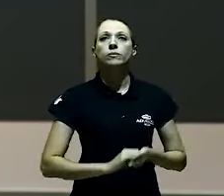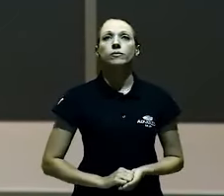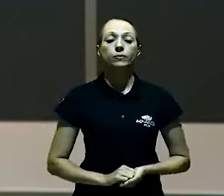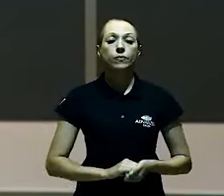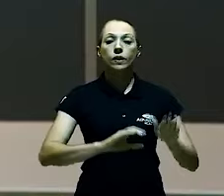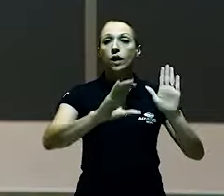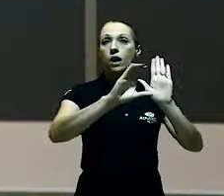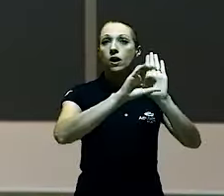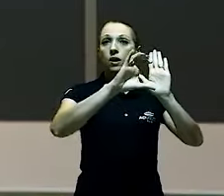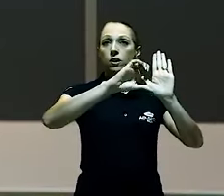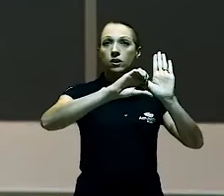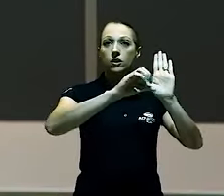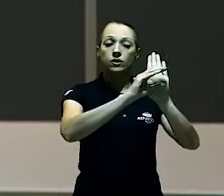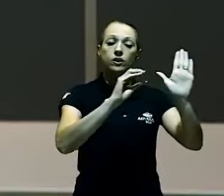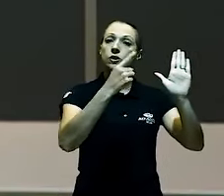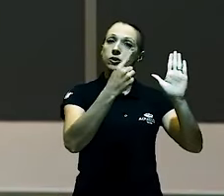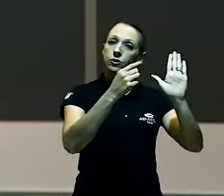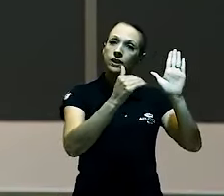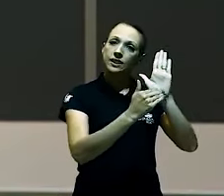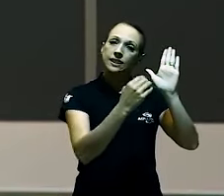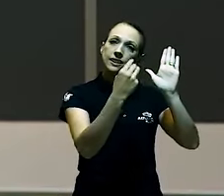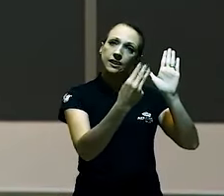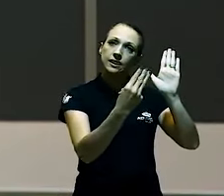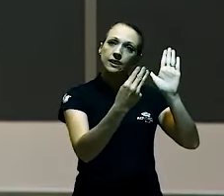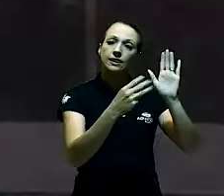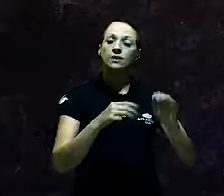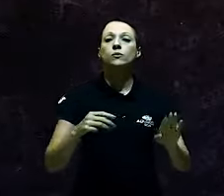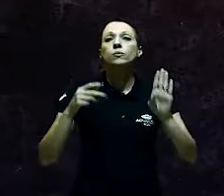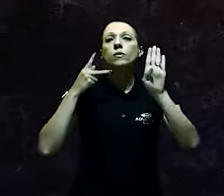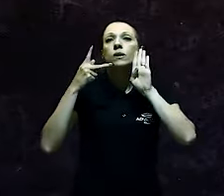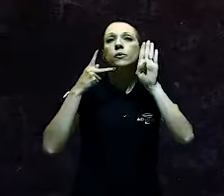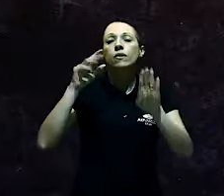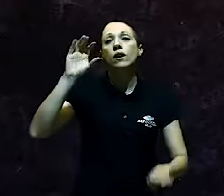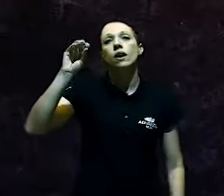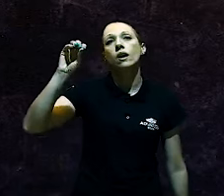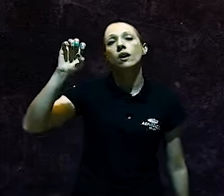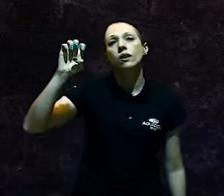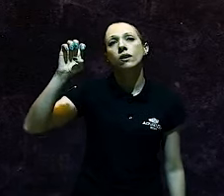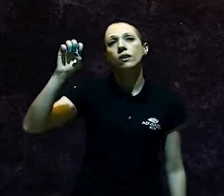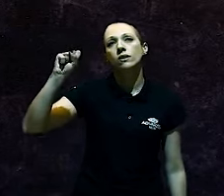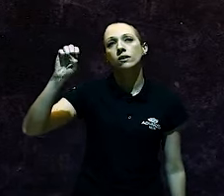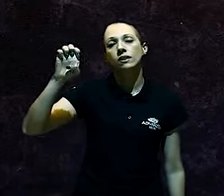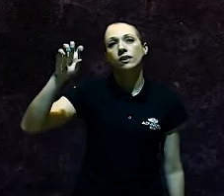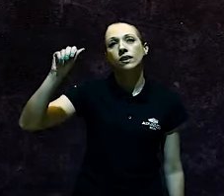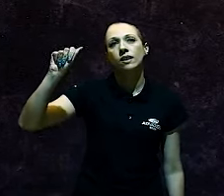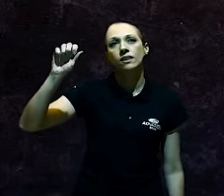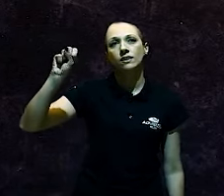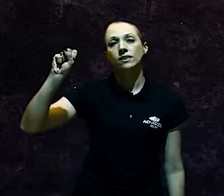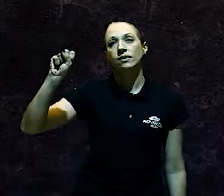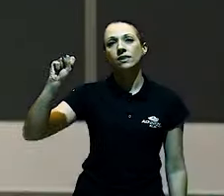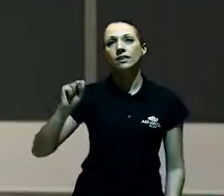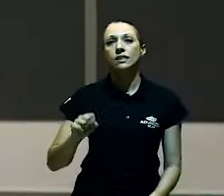capítulo 9, versículos de 1 a 3, o profeta Oséias profetiza que a Assíria se levantaria, e